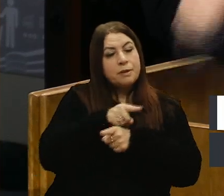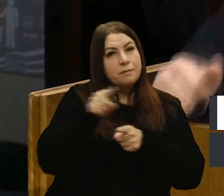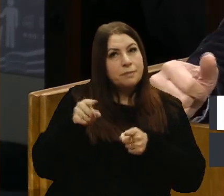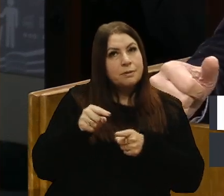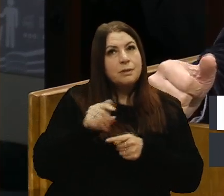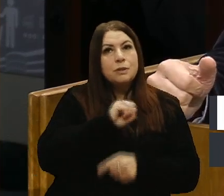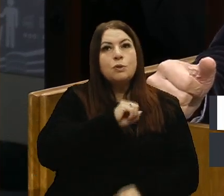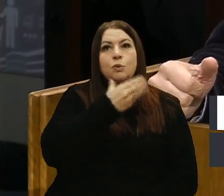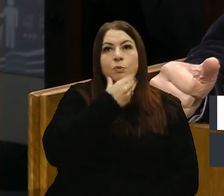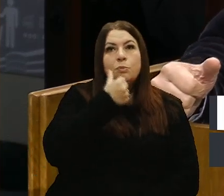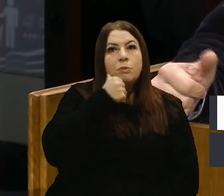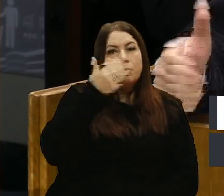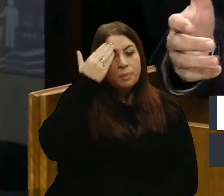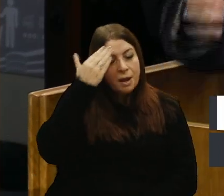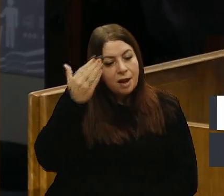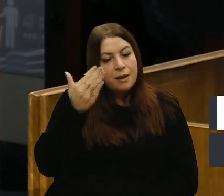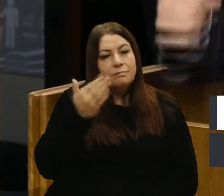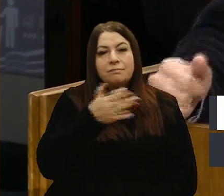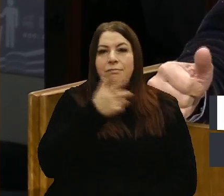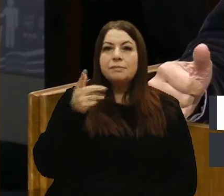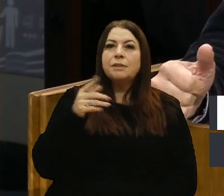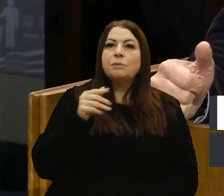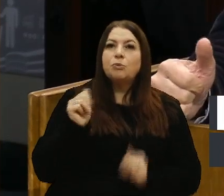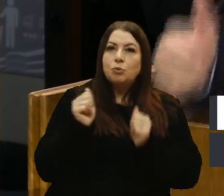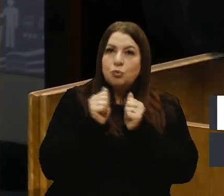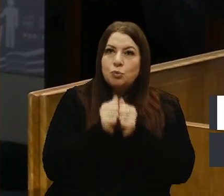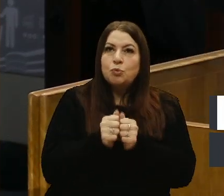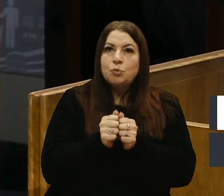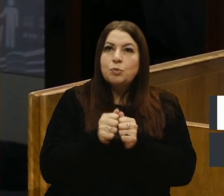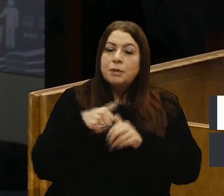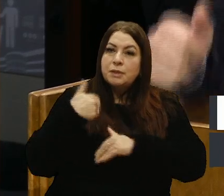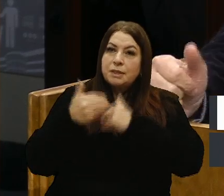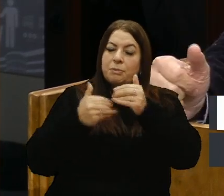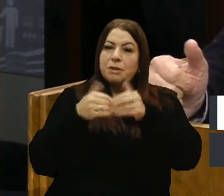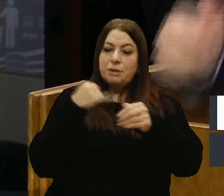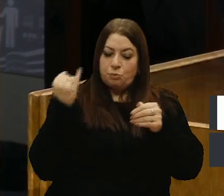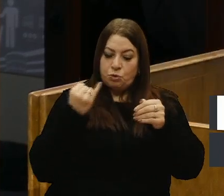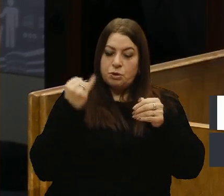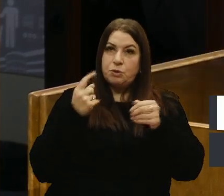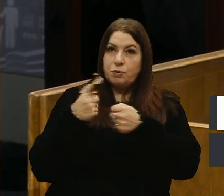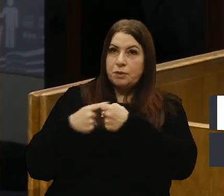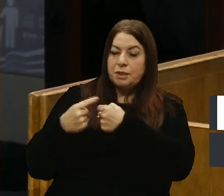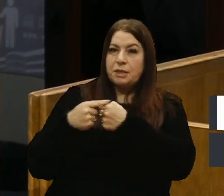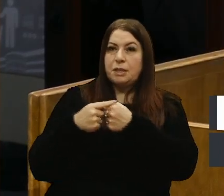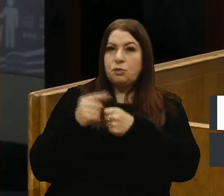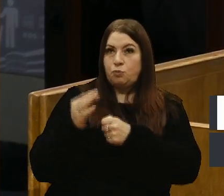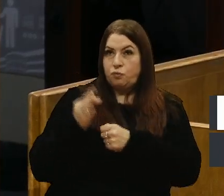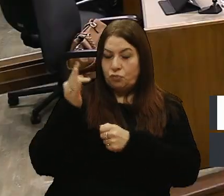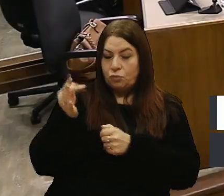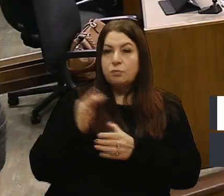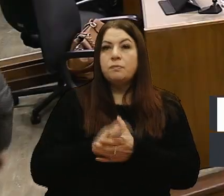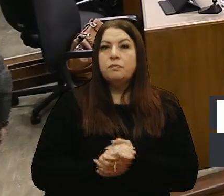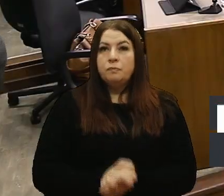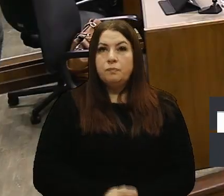Senhores e senhoras, muito obrigado. Tenho certeza que estamos juntos nessa caminhada importante para a nossa cidade e para o nosso futuro.